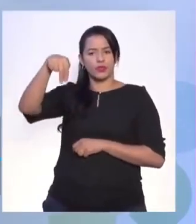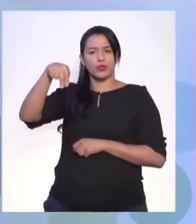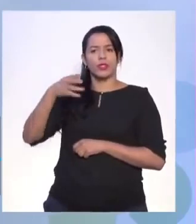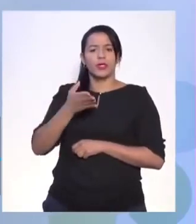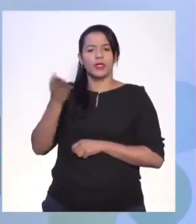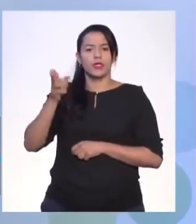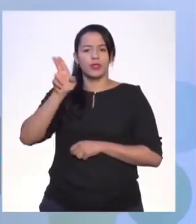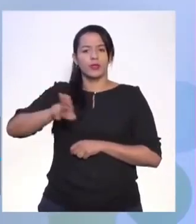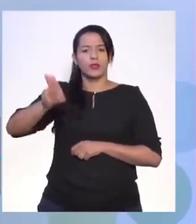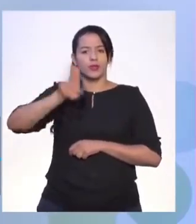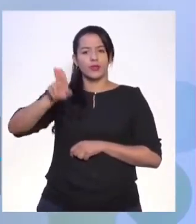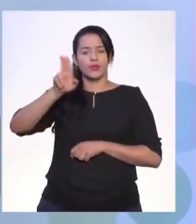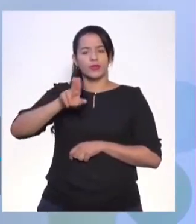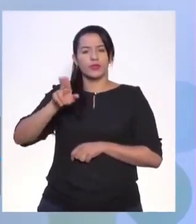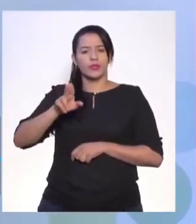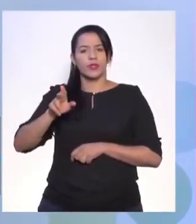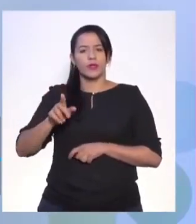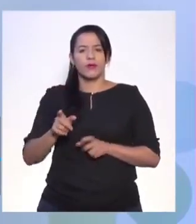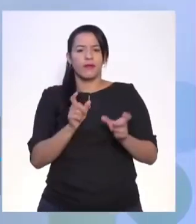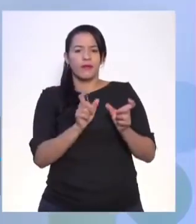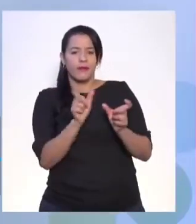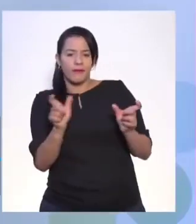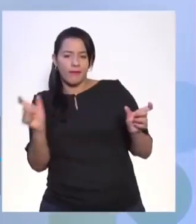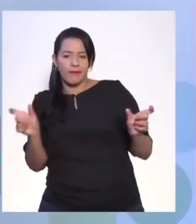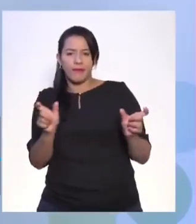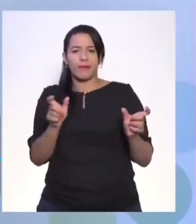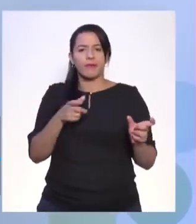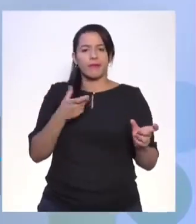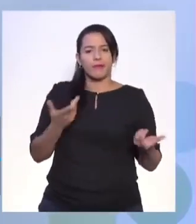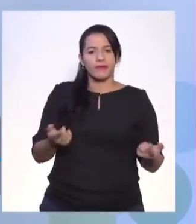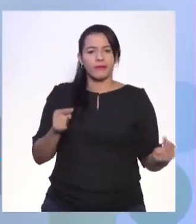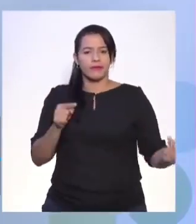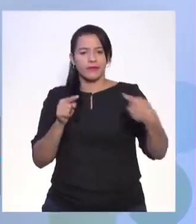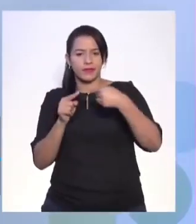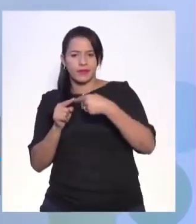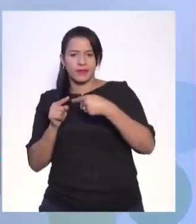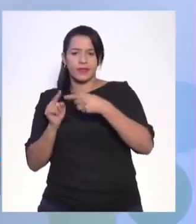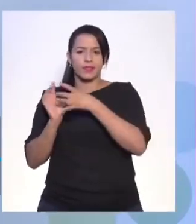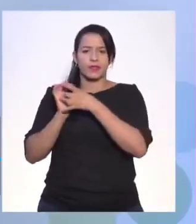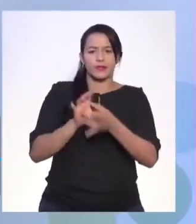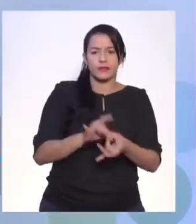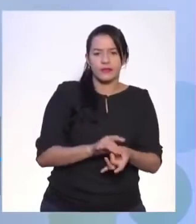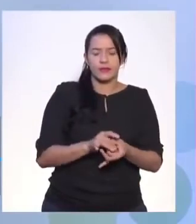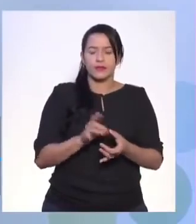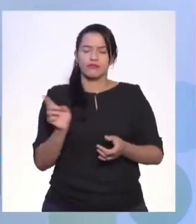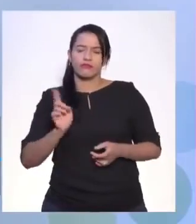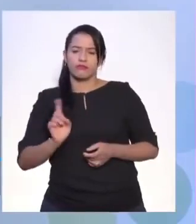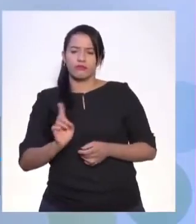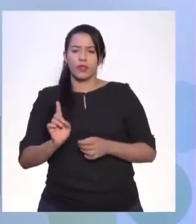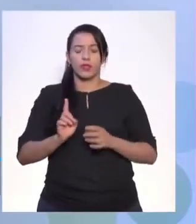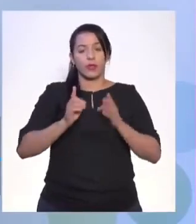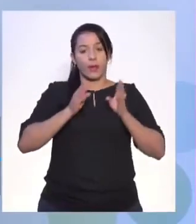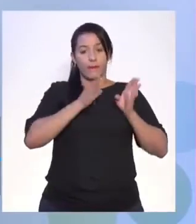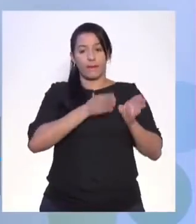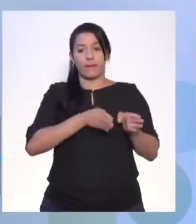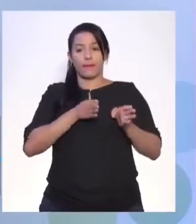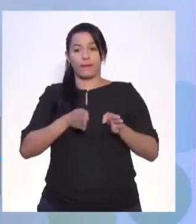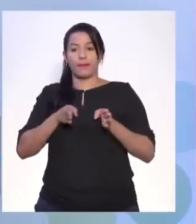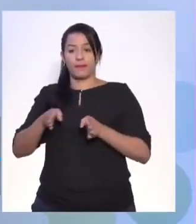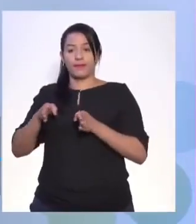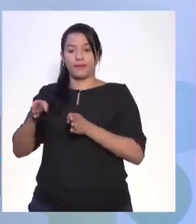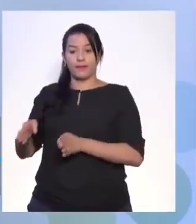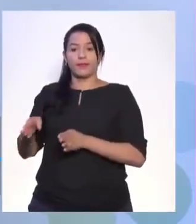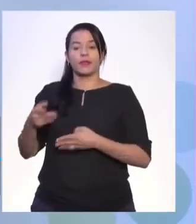utiliza comigo uma variedade específica daquela região. Está adequado ao contexto? Não. Então, eu preciso utilizar a norma padrão, que